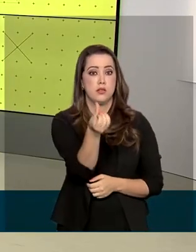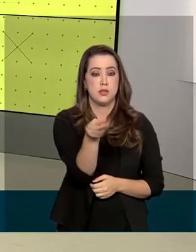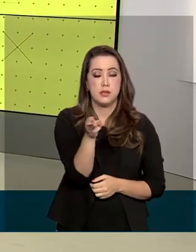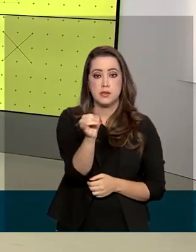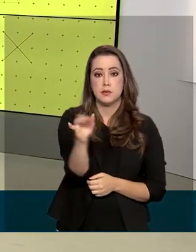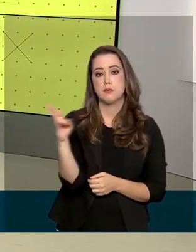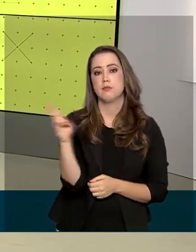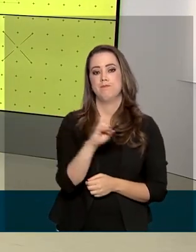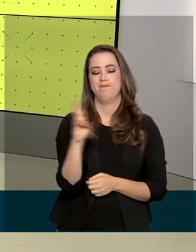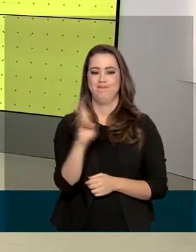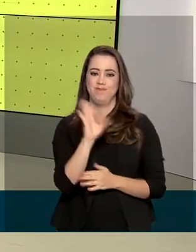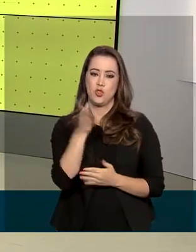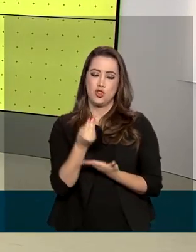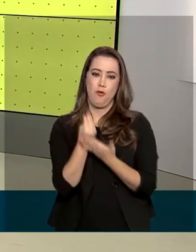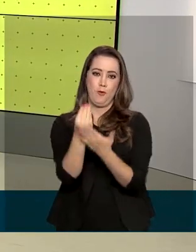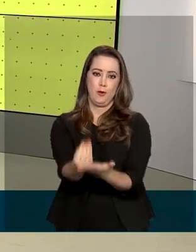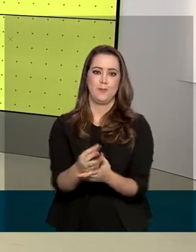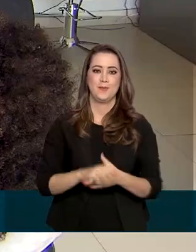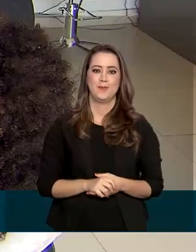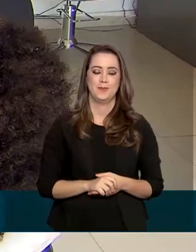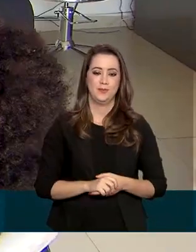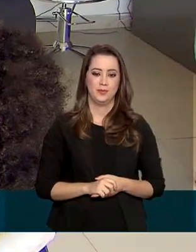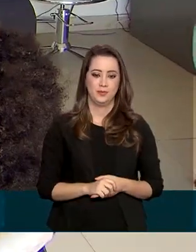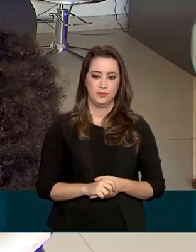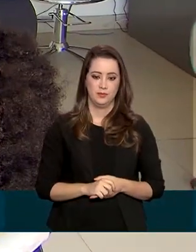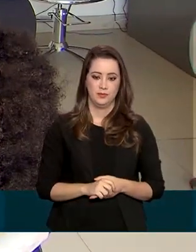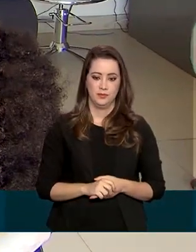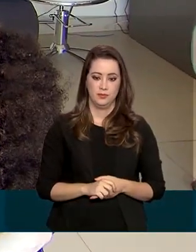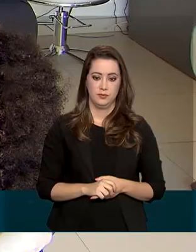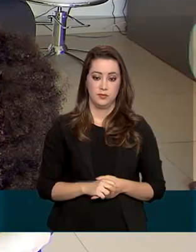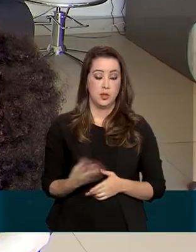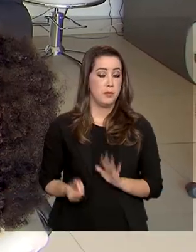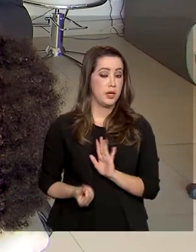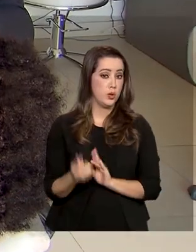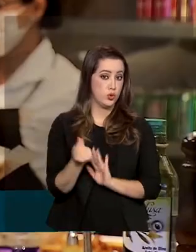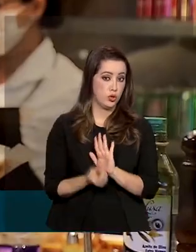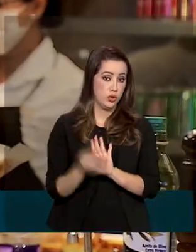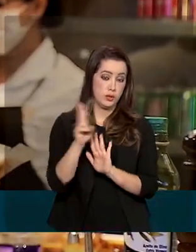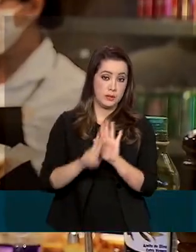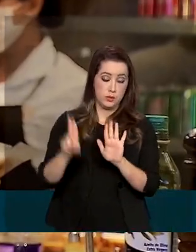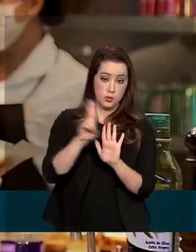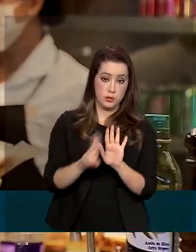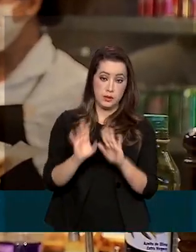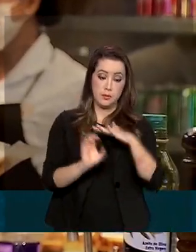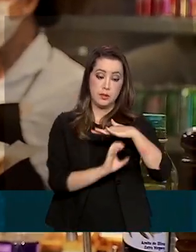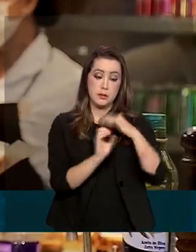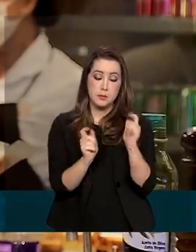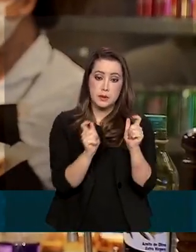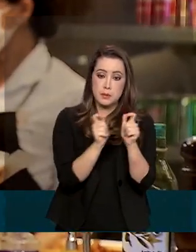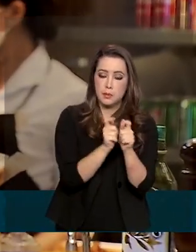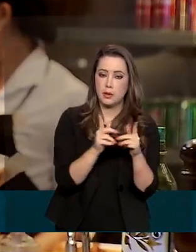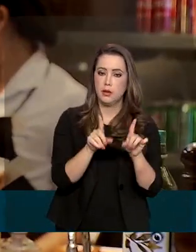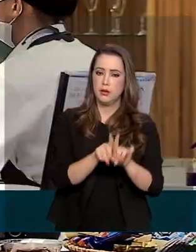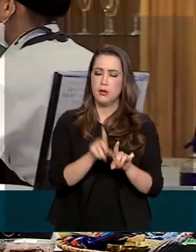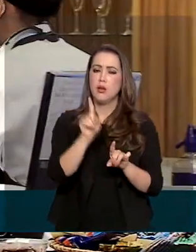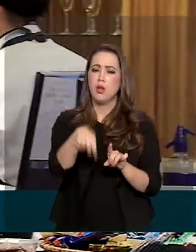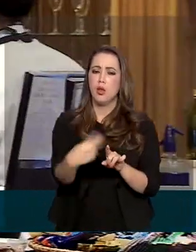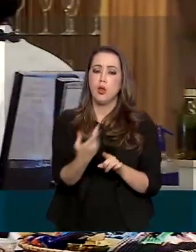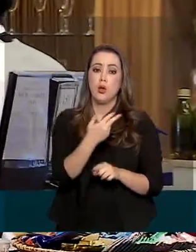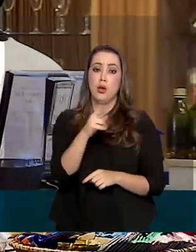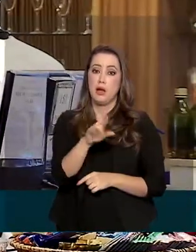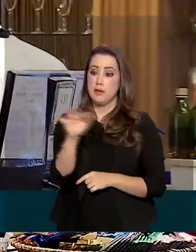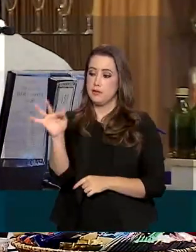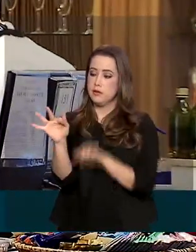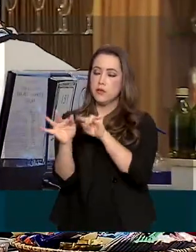bilhões de reais já disponíveis. Para que os recursos sejam utilizados pelas micro e pequenas empresas, a Receita